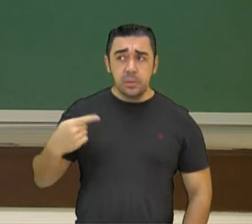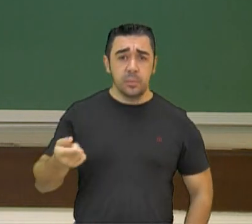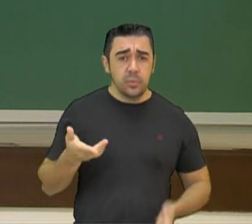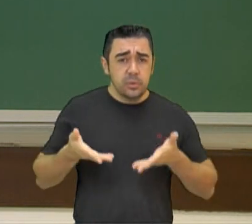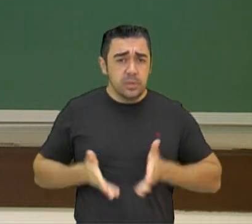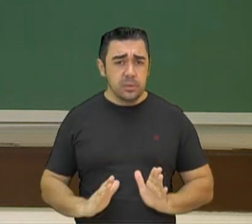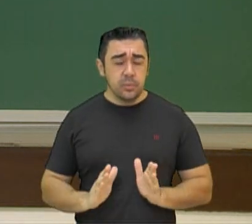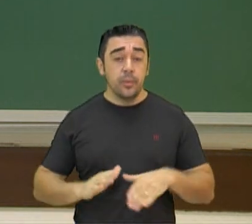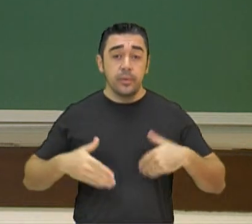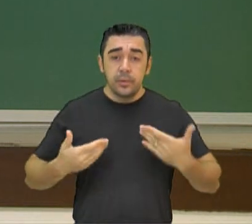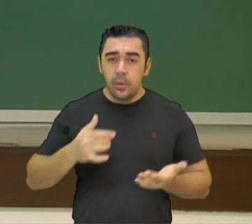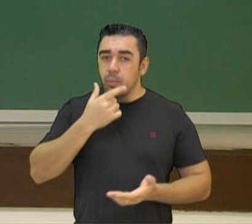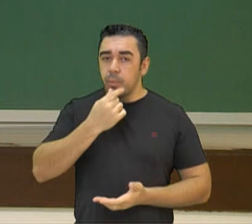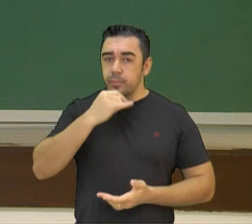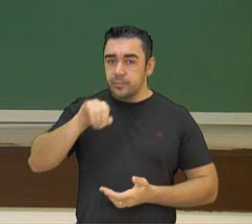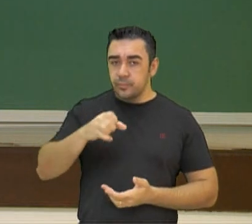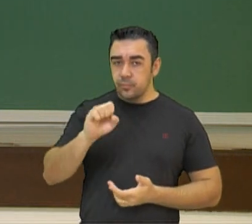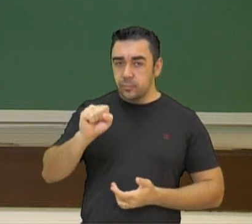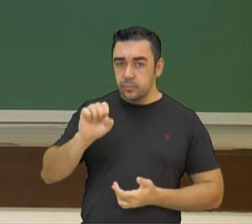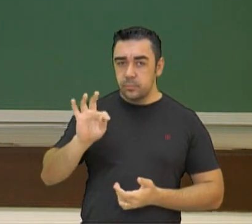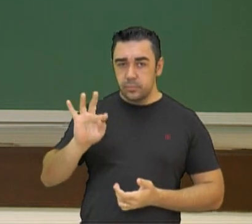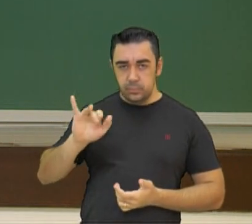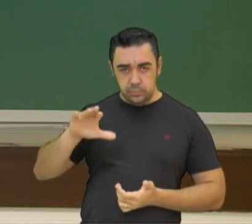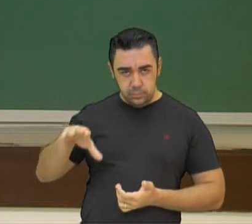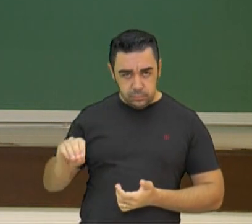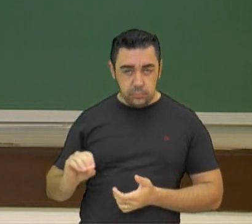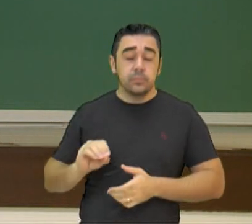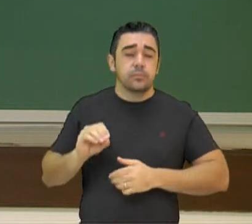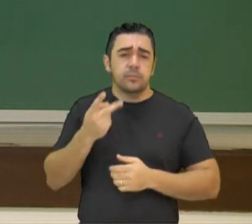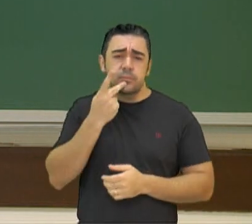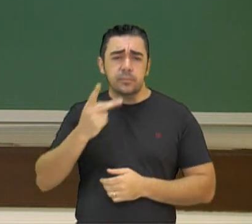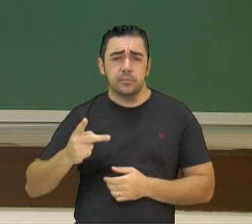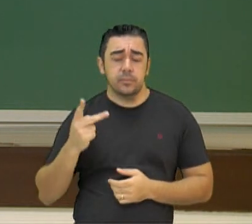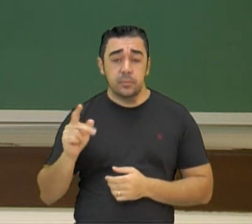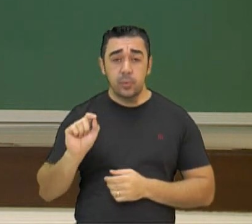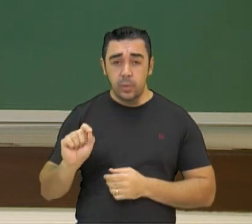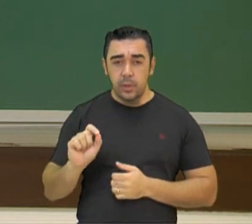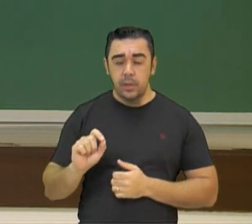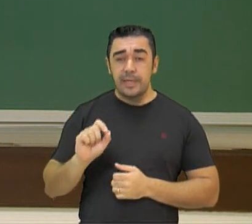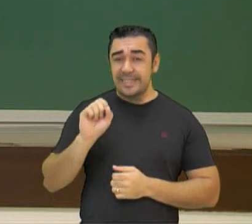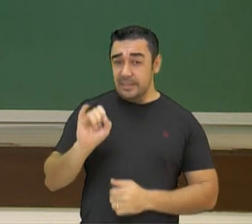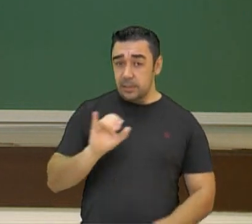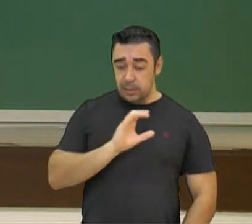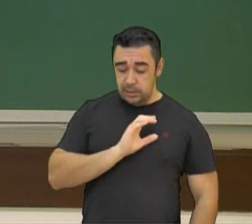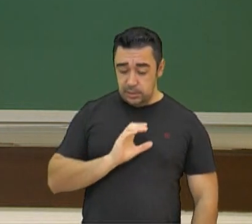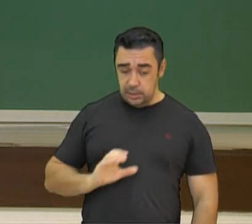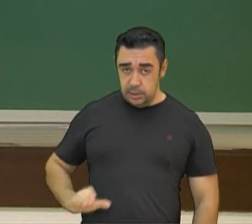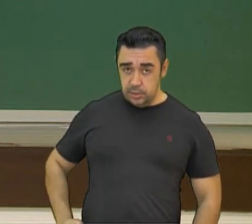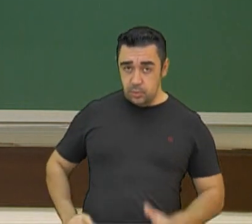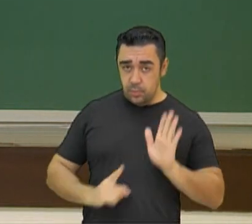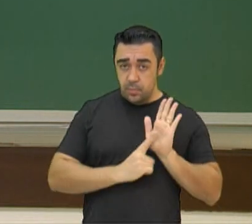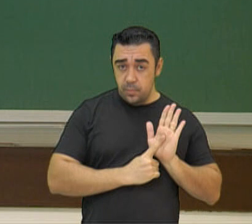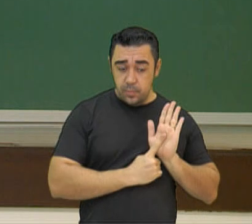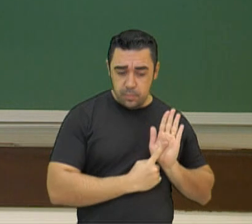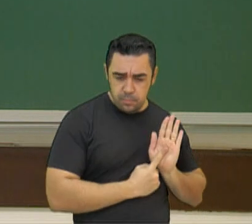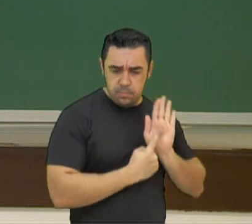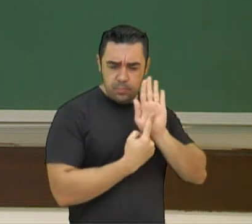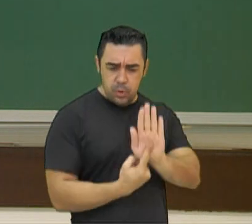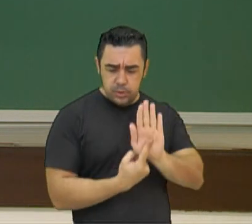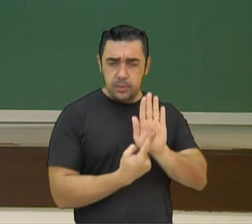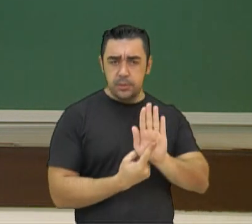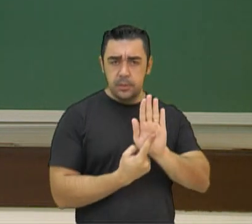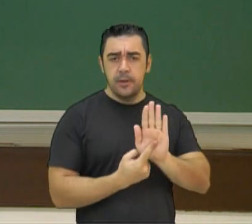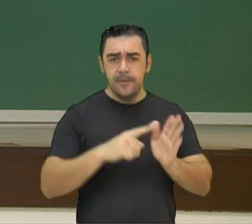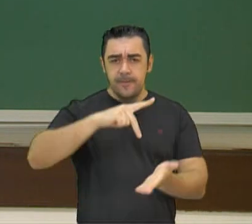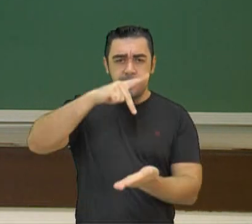o Justino ele tem a seguinte ideia. Que se Cristo traz a revelação divina, traz